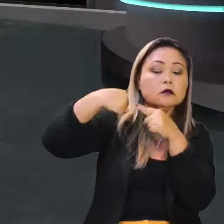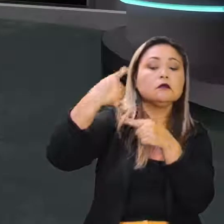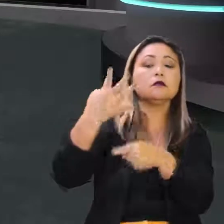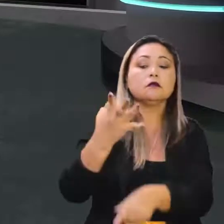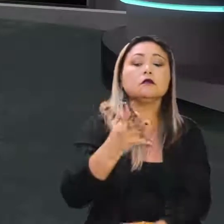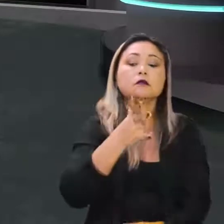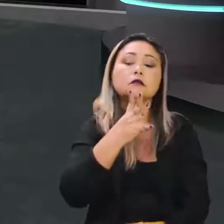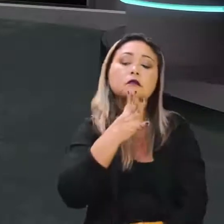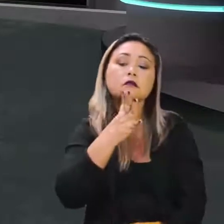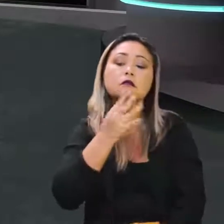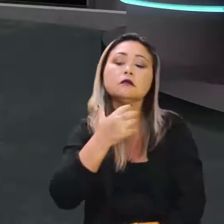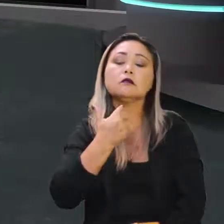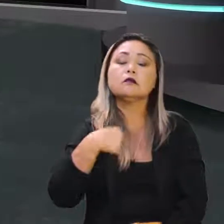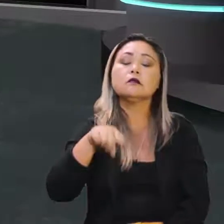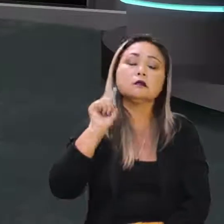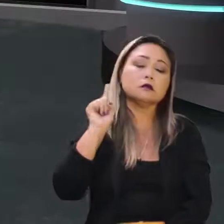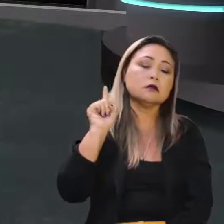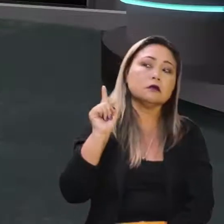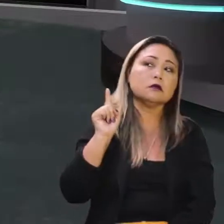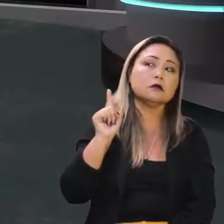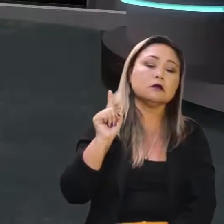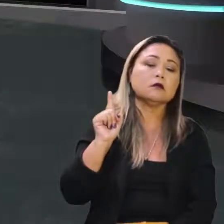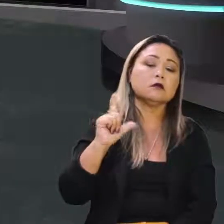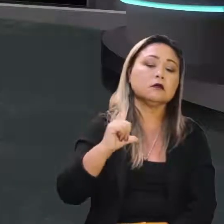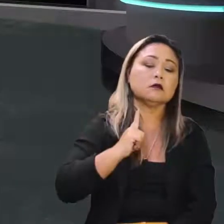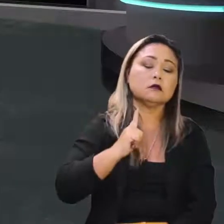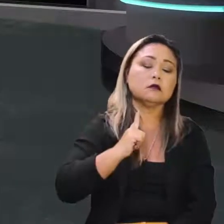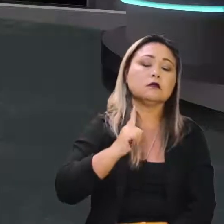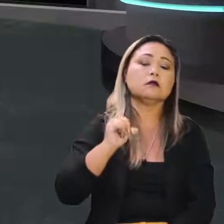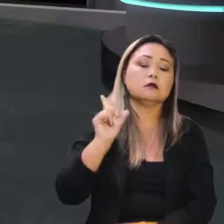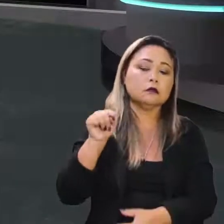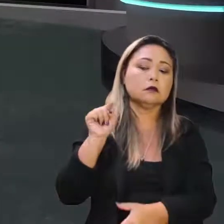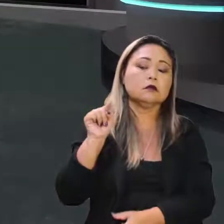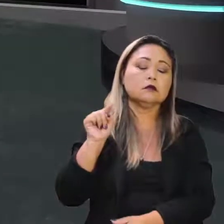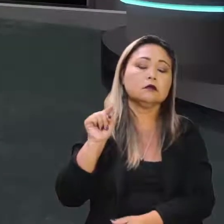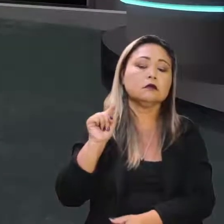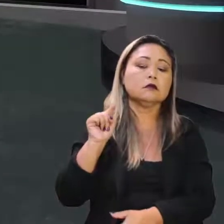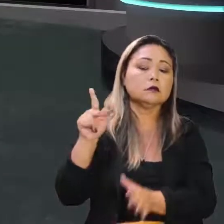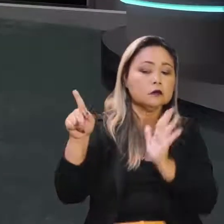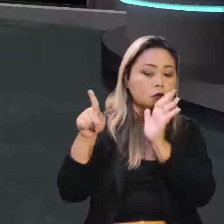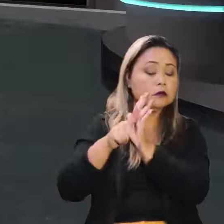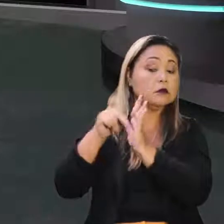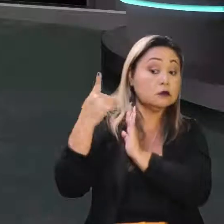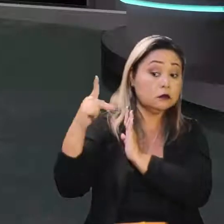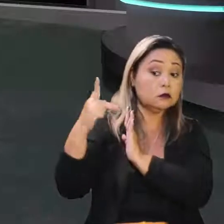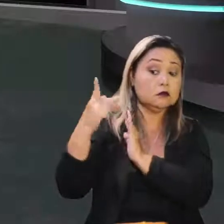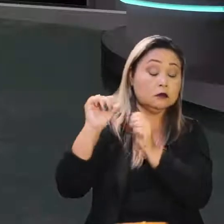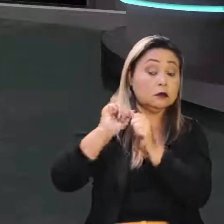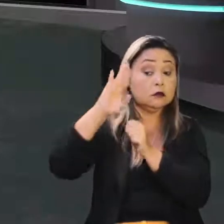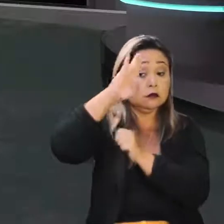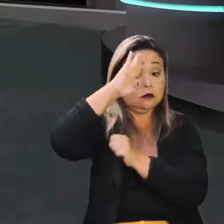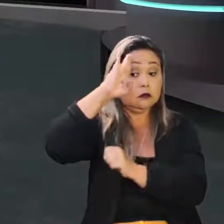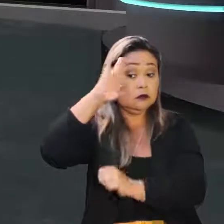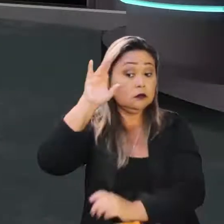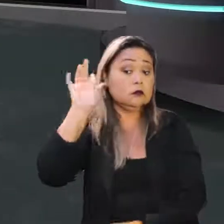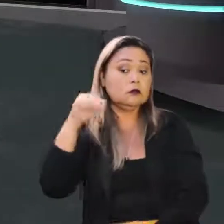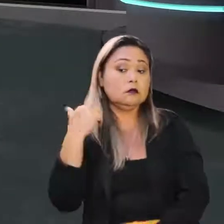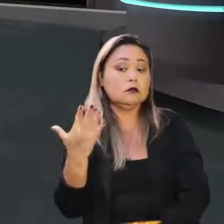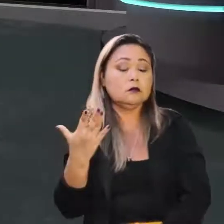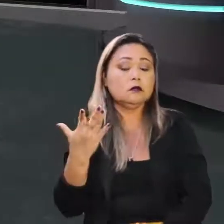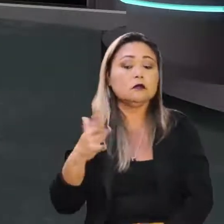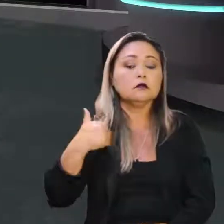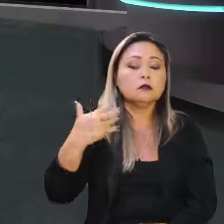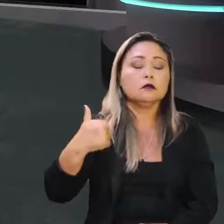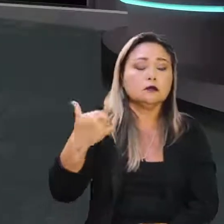como academicismo. Olha, aquele dali tem o trabalho dele é típico dos acadêmicos.